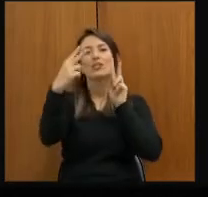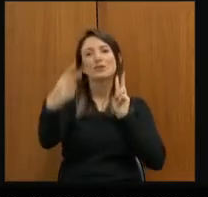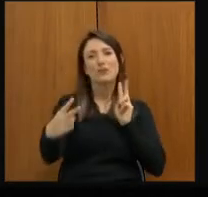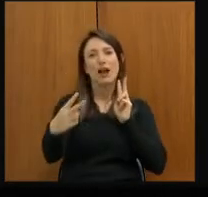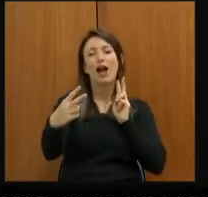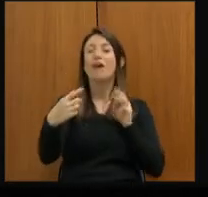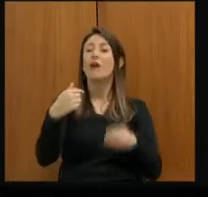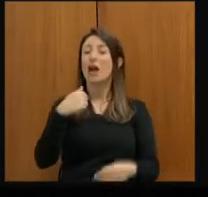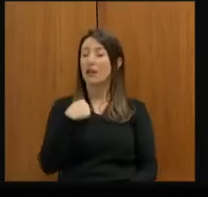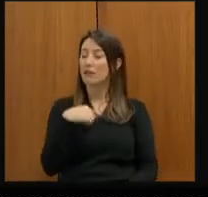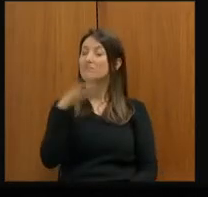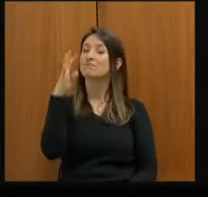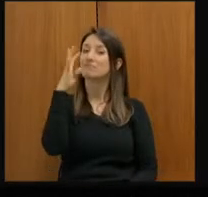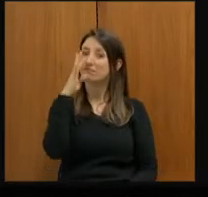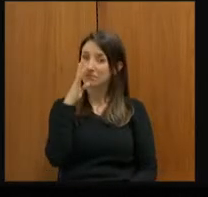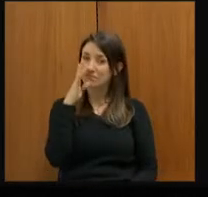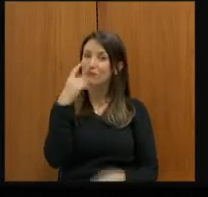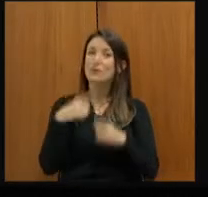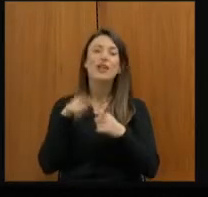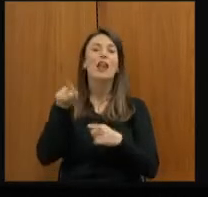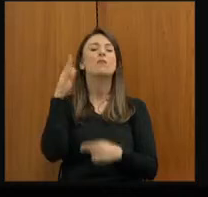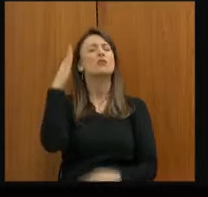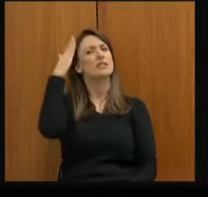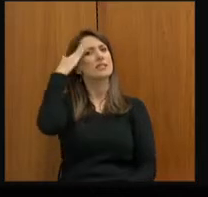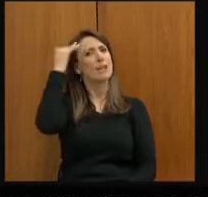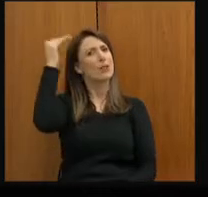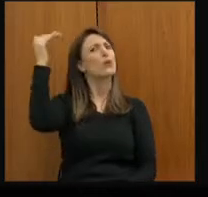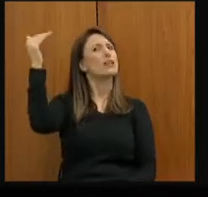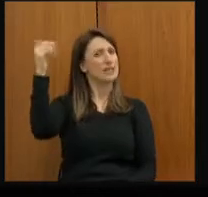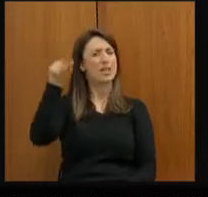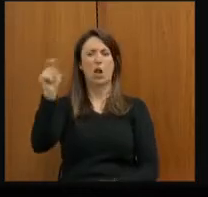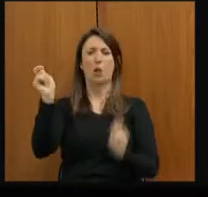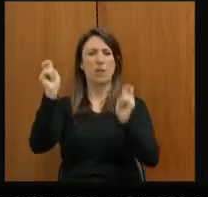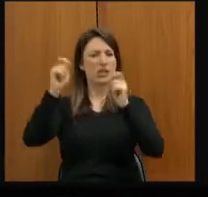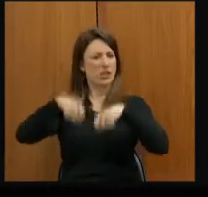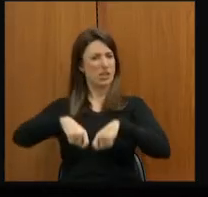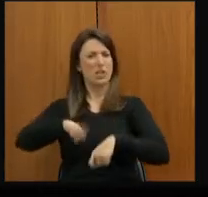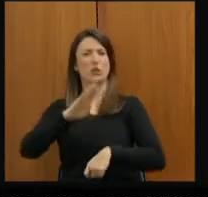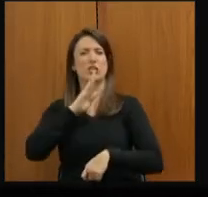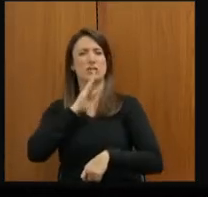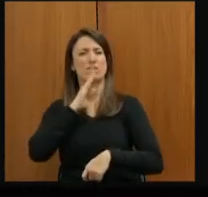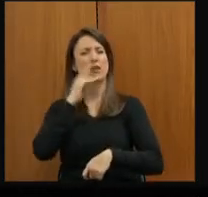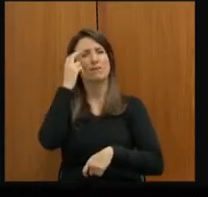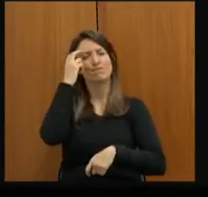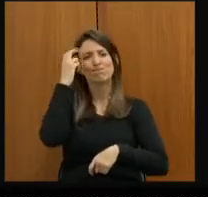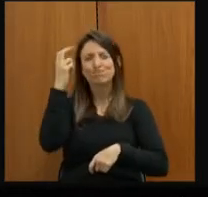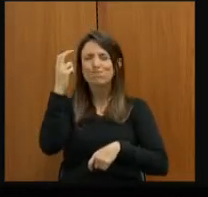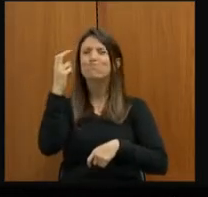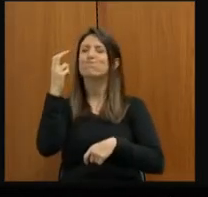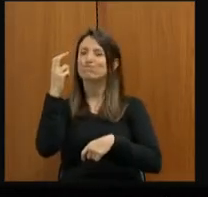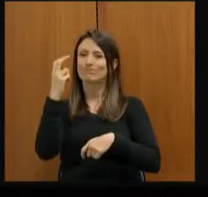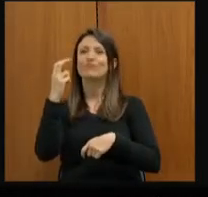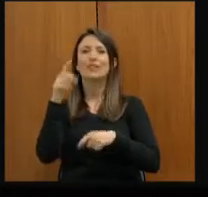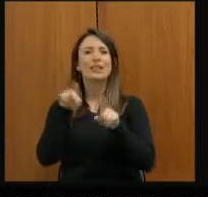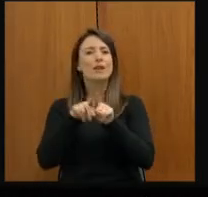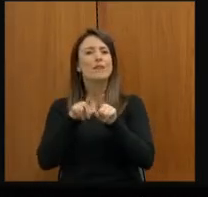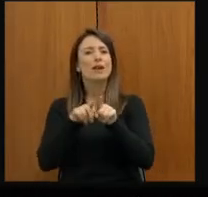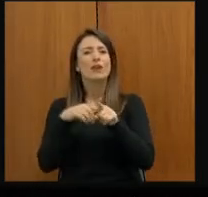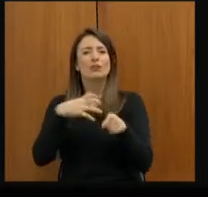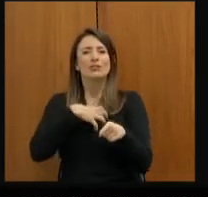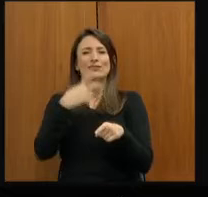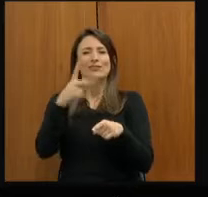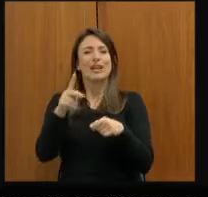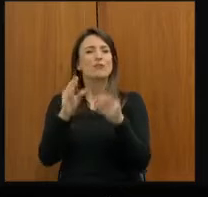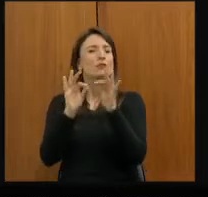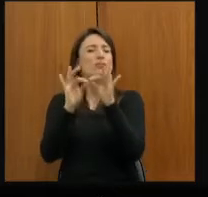muito me impressionou pela sabedoria pela competência pelo conhecimento e pela forma simples com